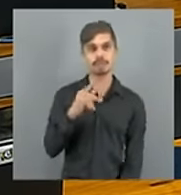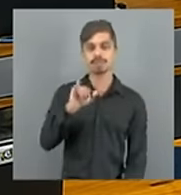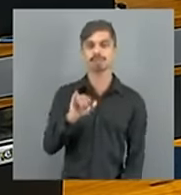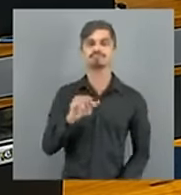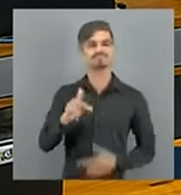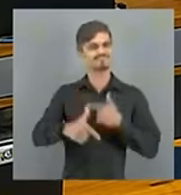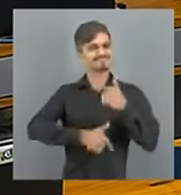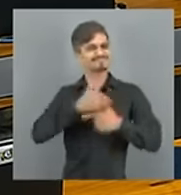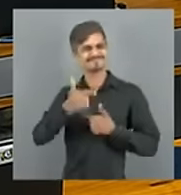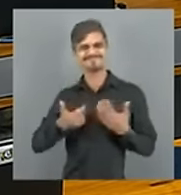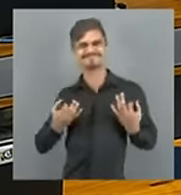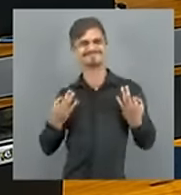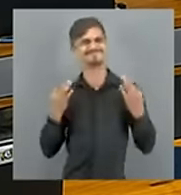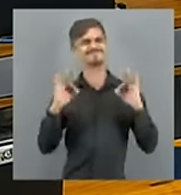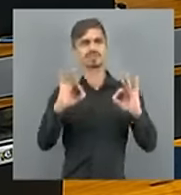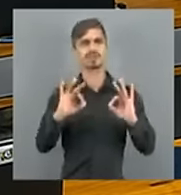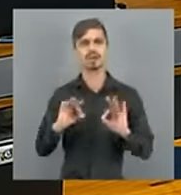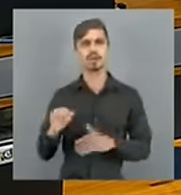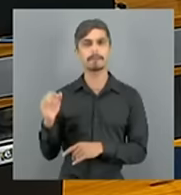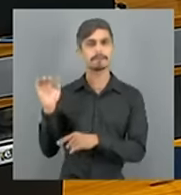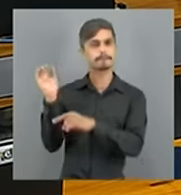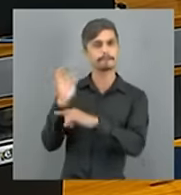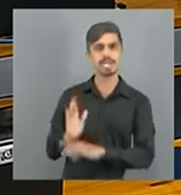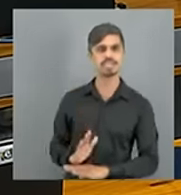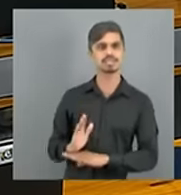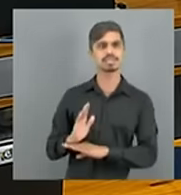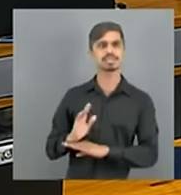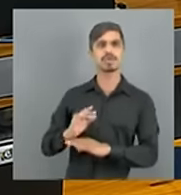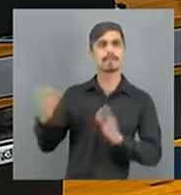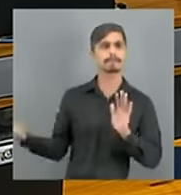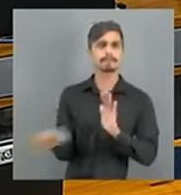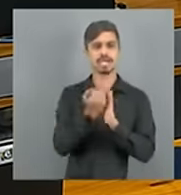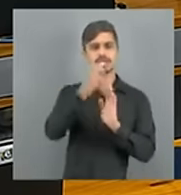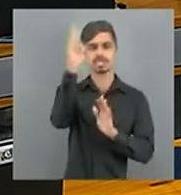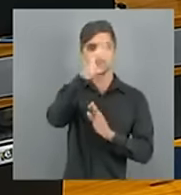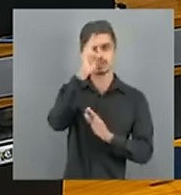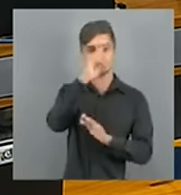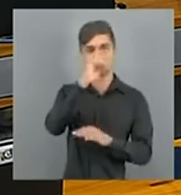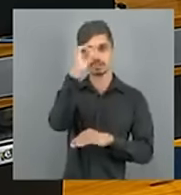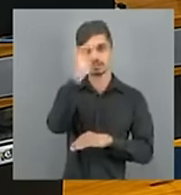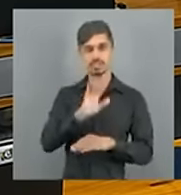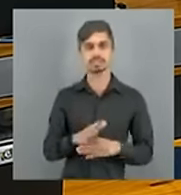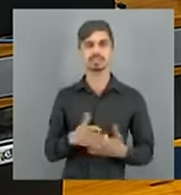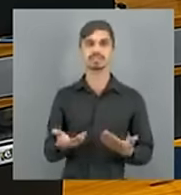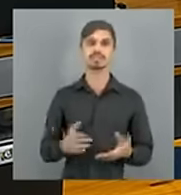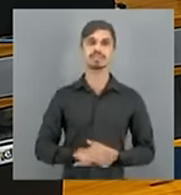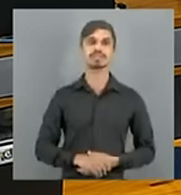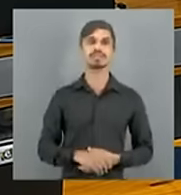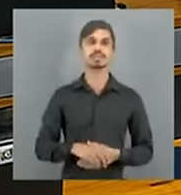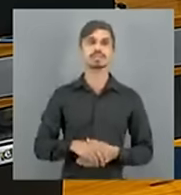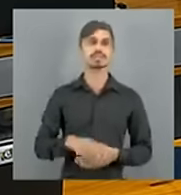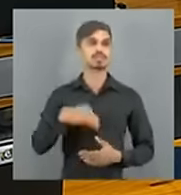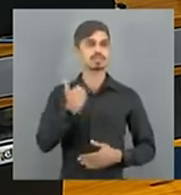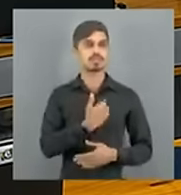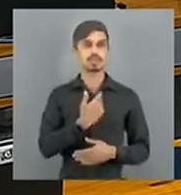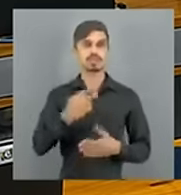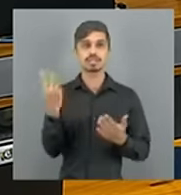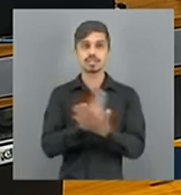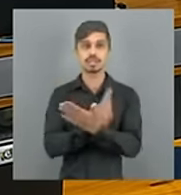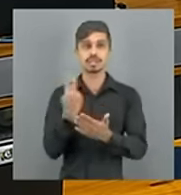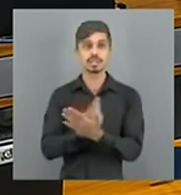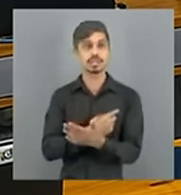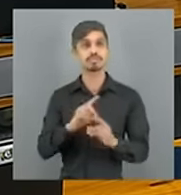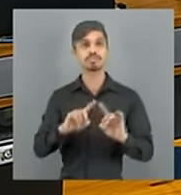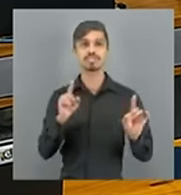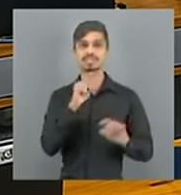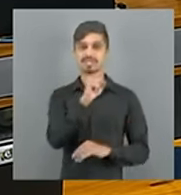serviço ao nosso país. Que pode ficar na história do futebol, né? Na história do futebol brasileiro. Às vezes a gente erra, mas é o que